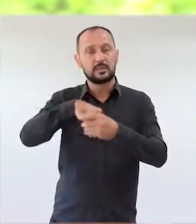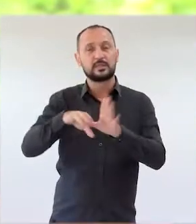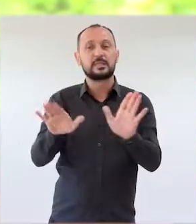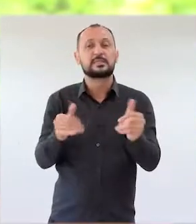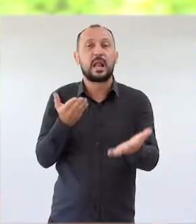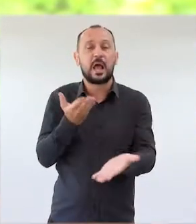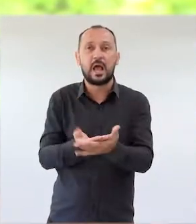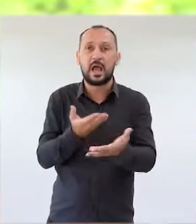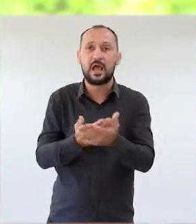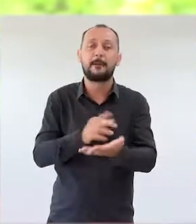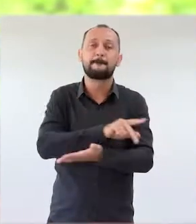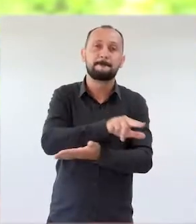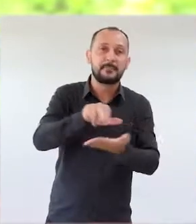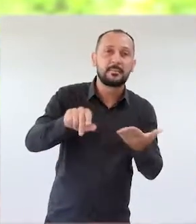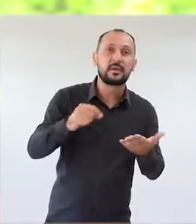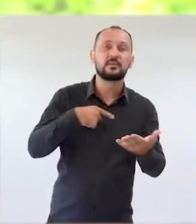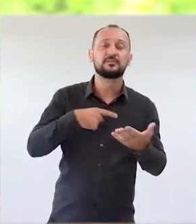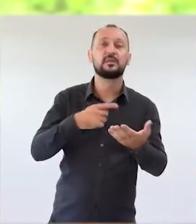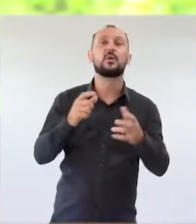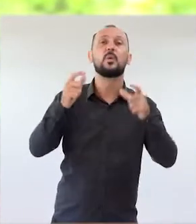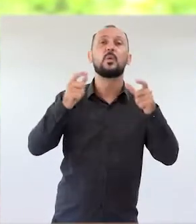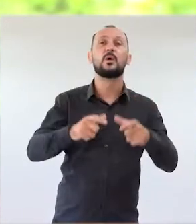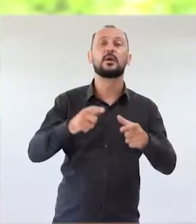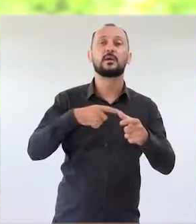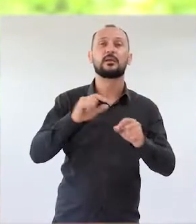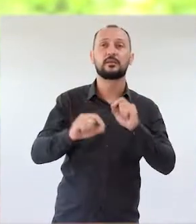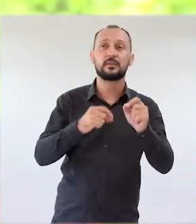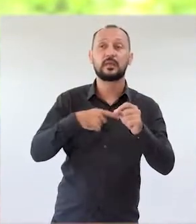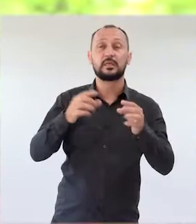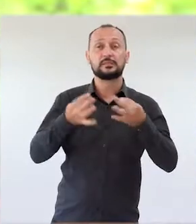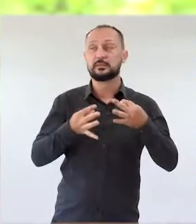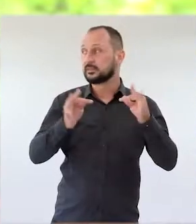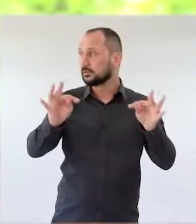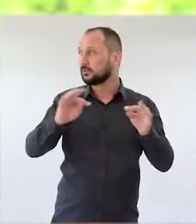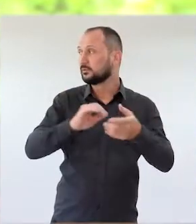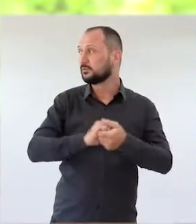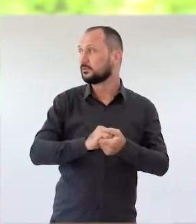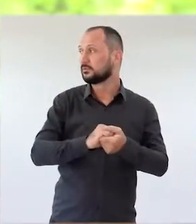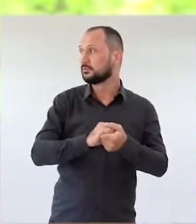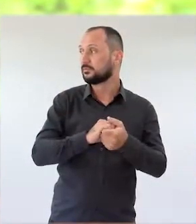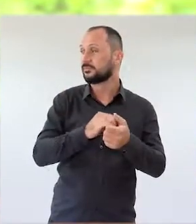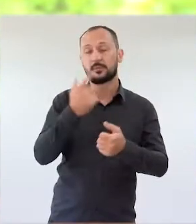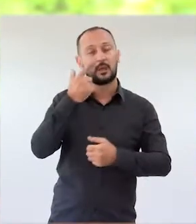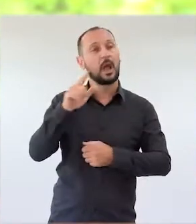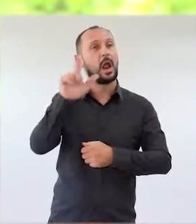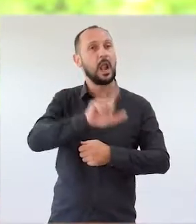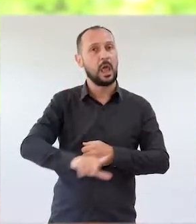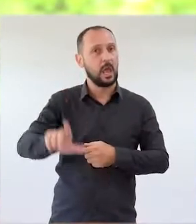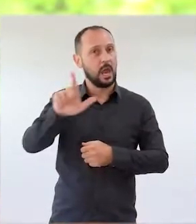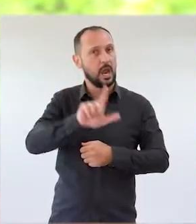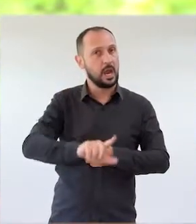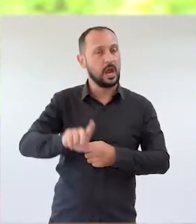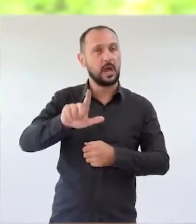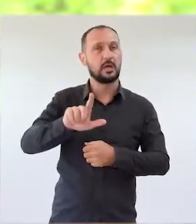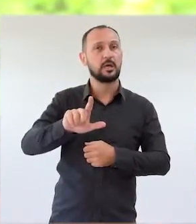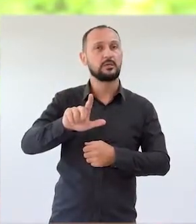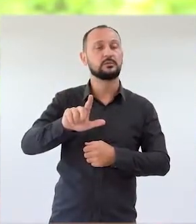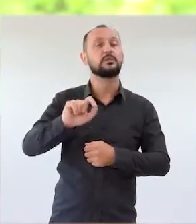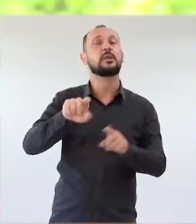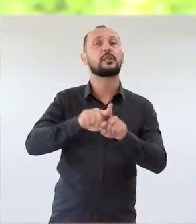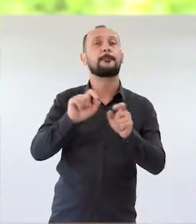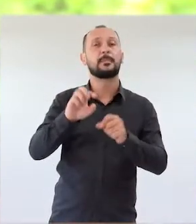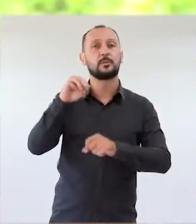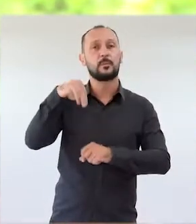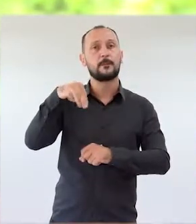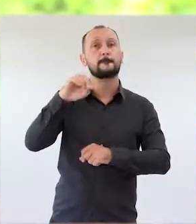sala de aula. Existe um grande universo que passa pela tecnologia, literatura e até mesmo na